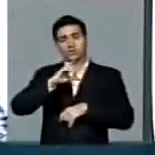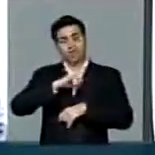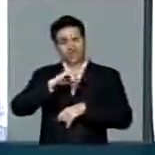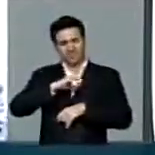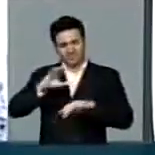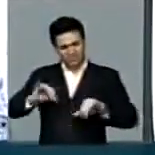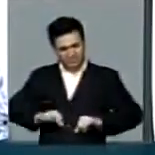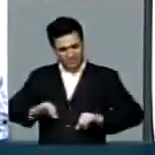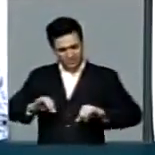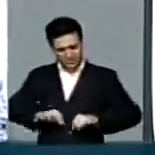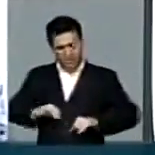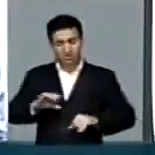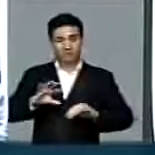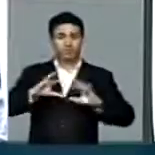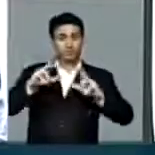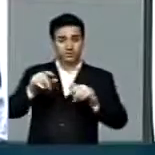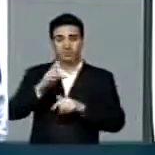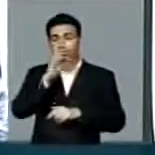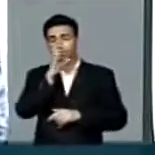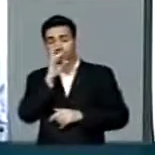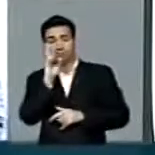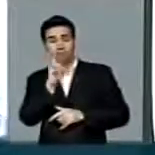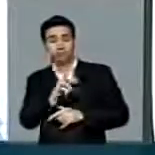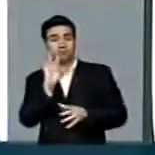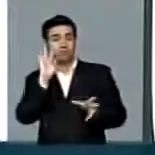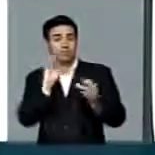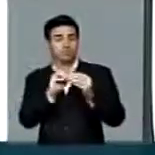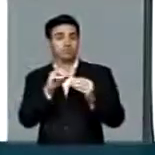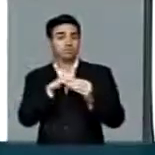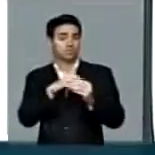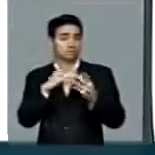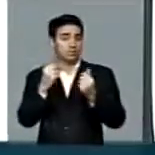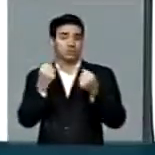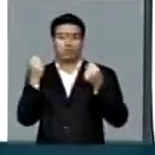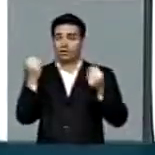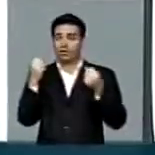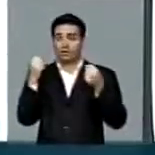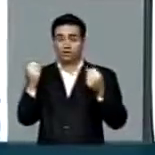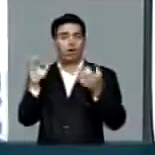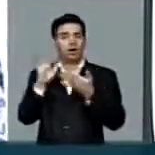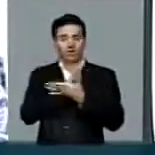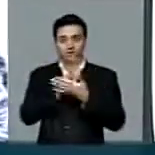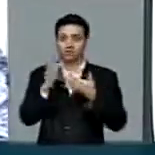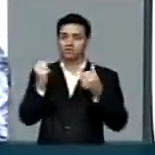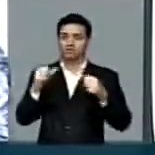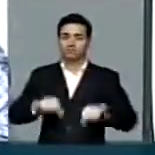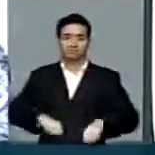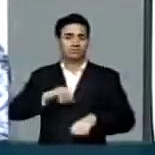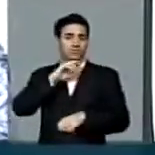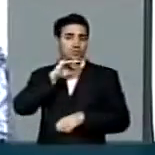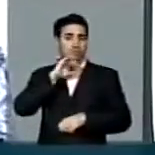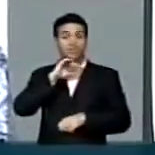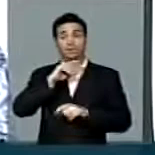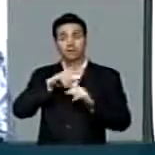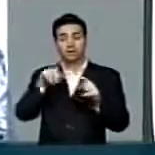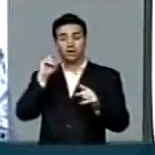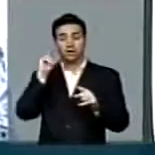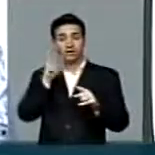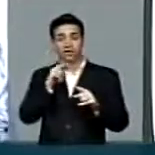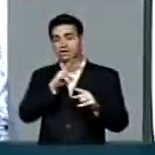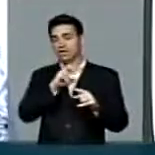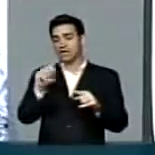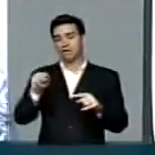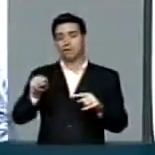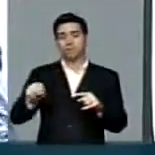todo mundo está assistindo, com grandes manifestações, algumas danosas, e nós vimos ali mais de 500